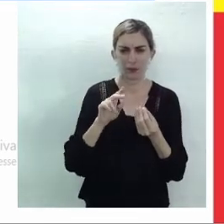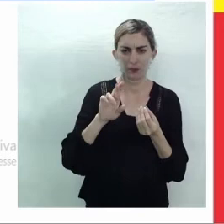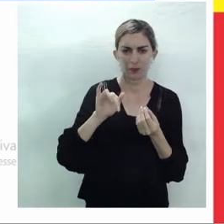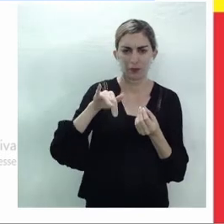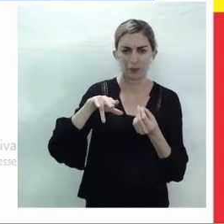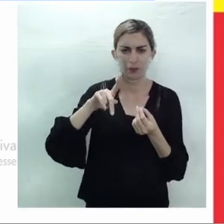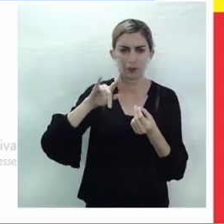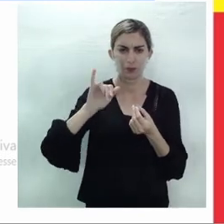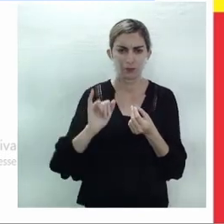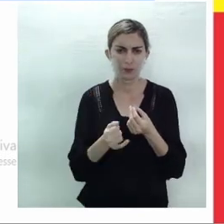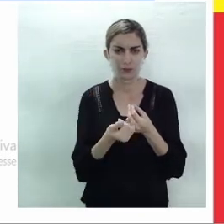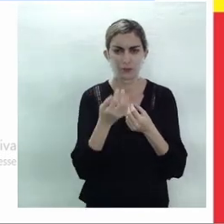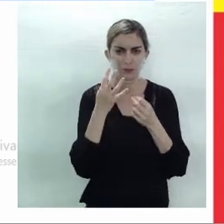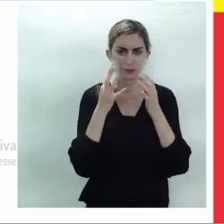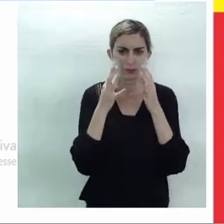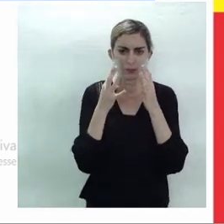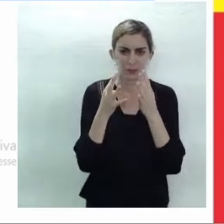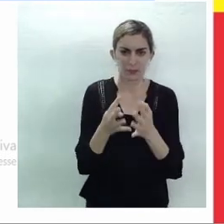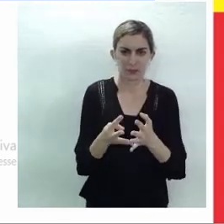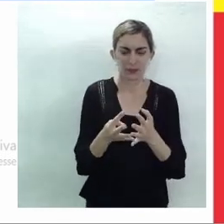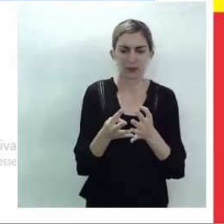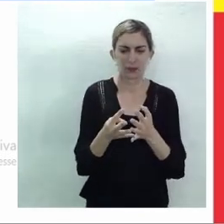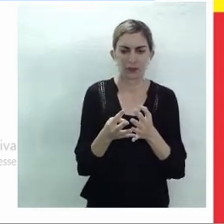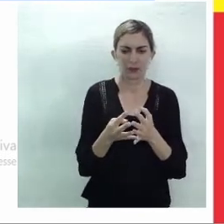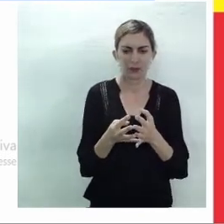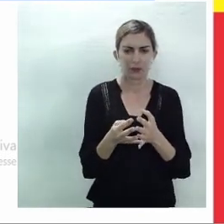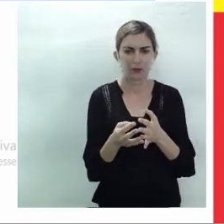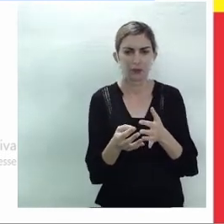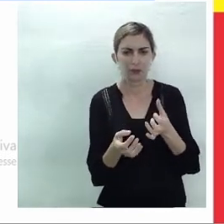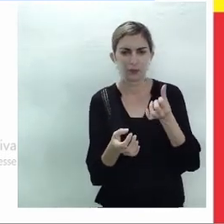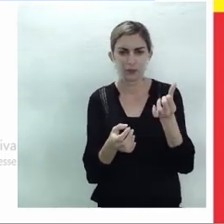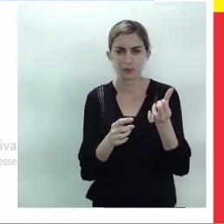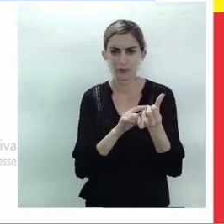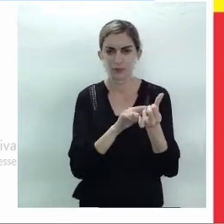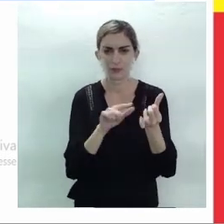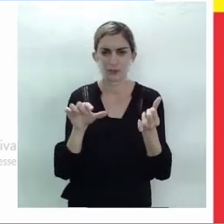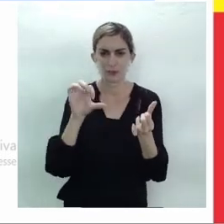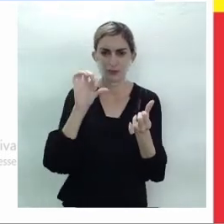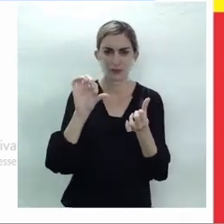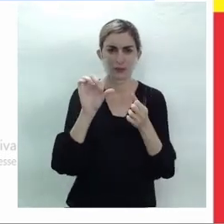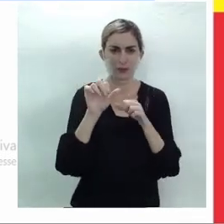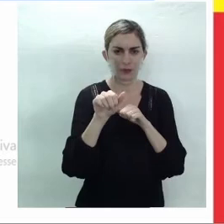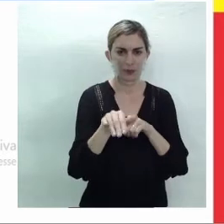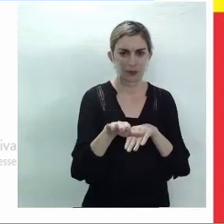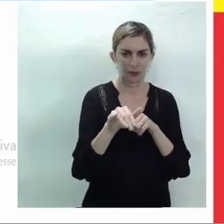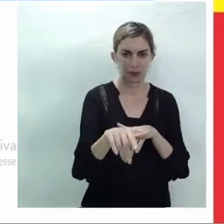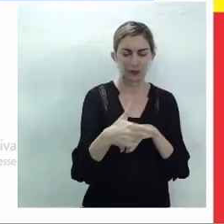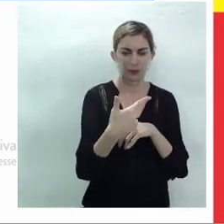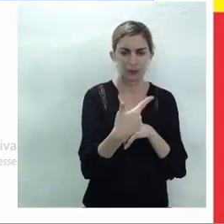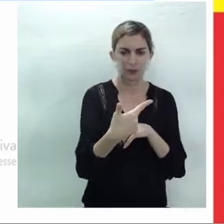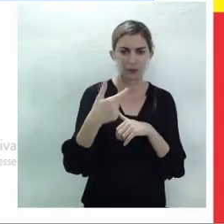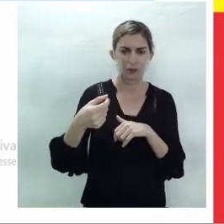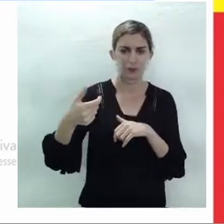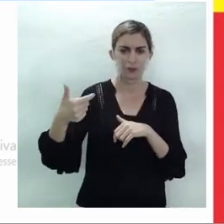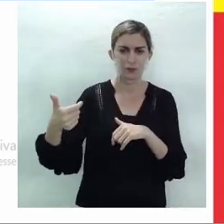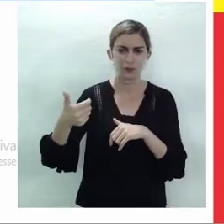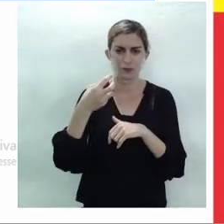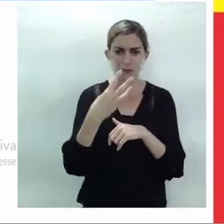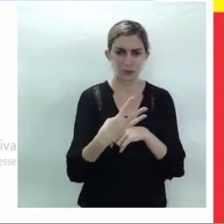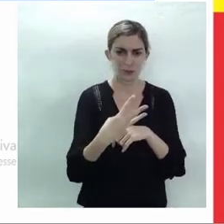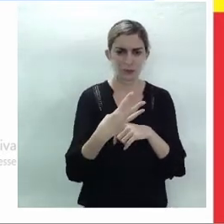princípios? Prestem bem atenção. Entre 6 a 9 de setembro de 2003, um